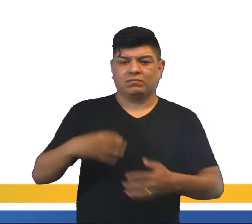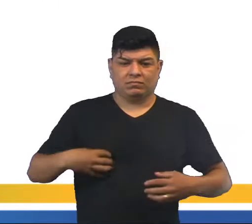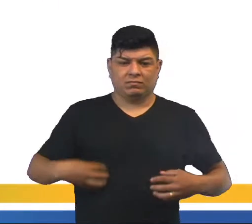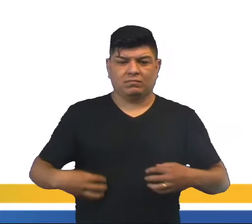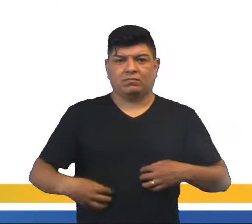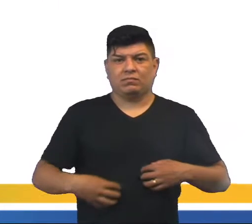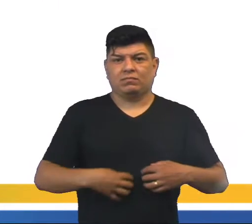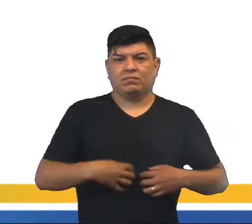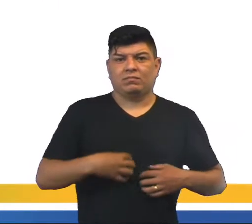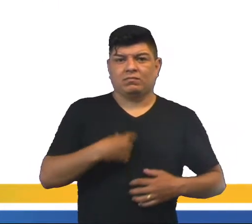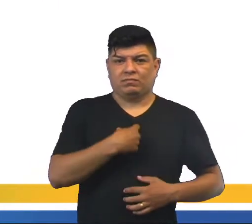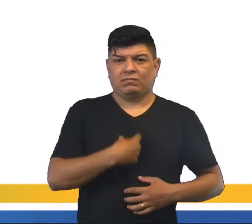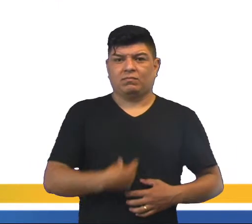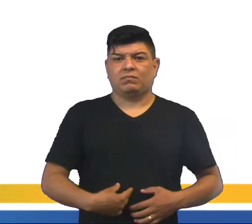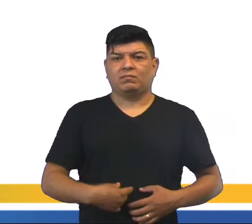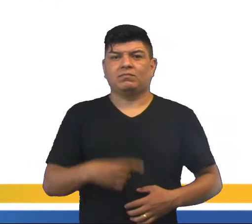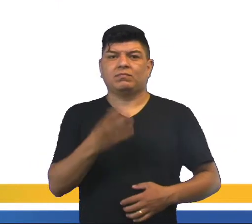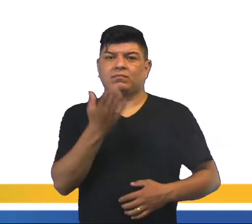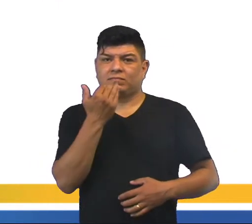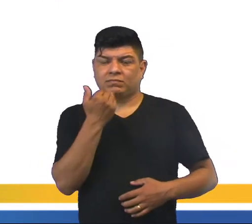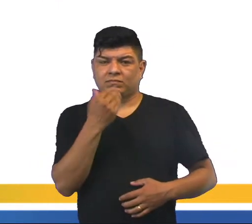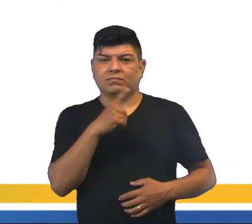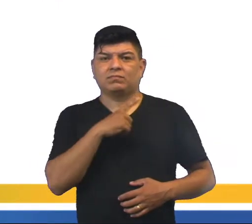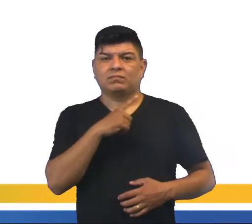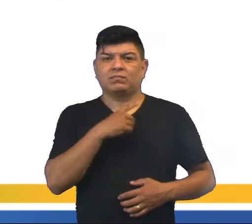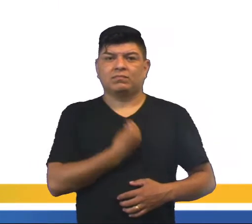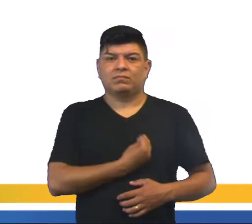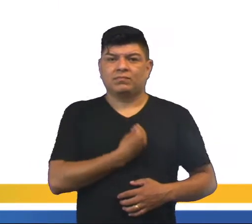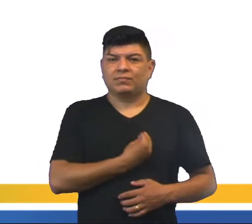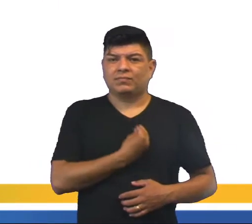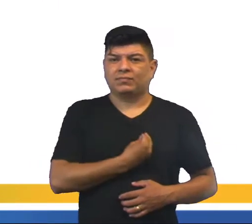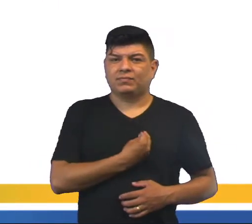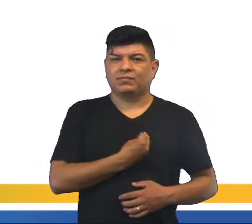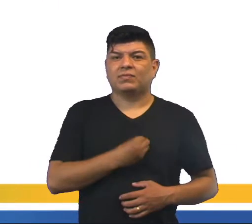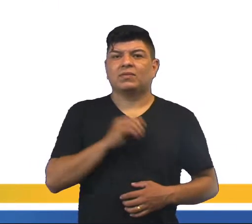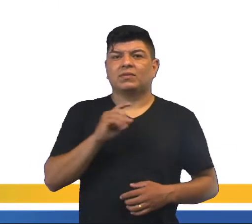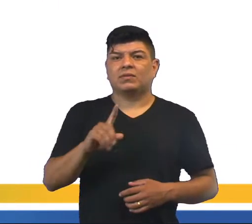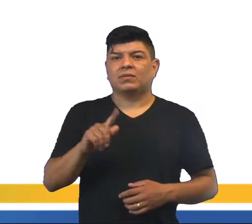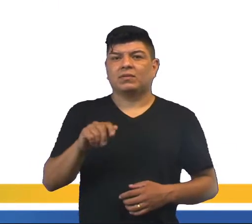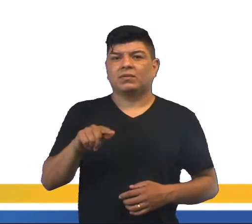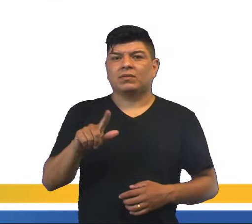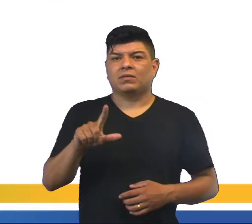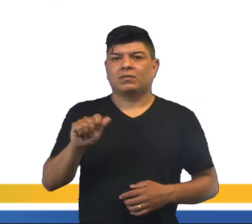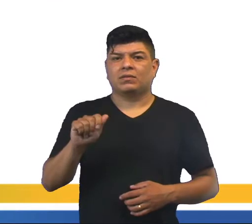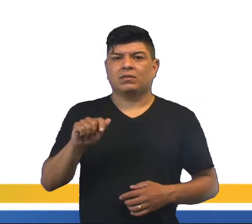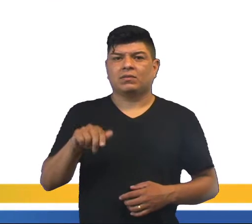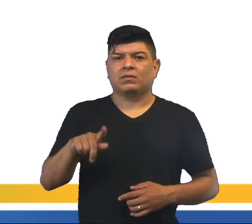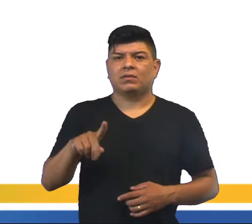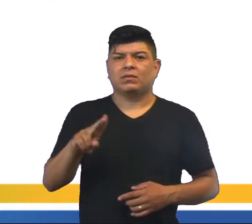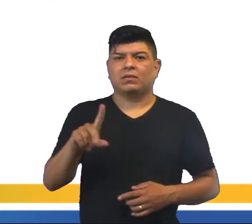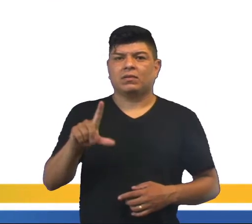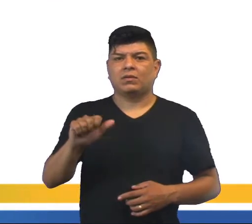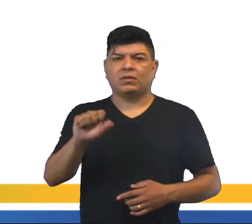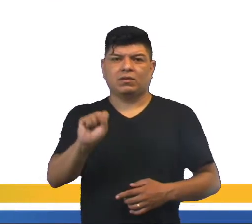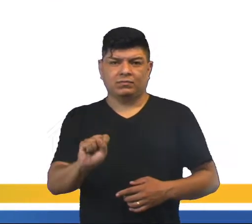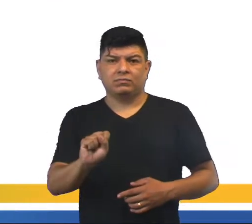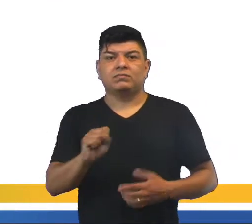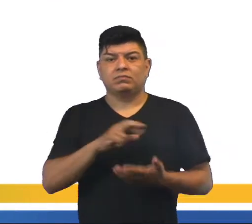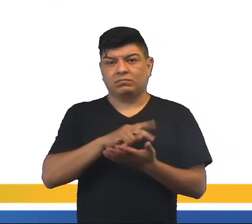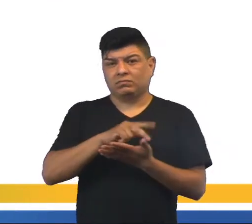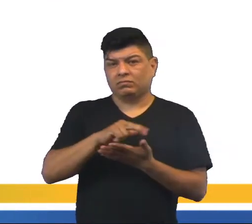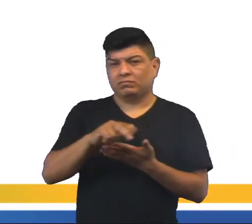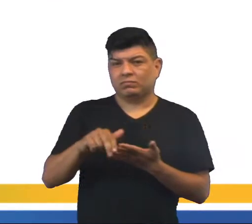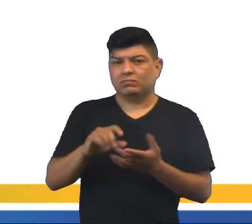o canal alimentar, bem como pela presença de glândulas acessórias que sintetizam substâncias que